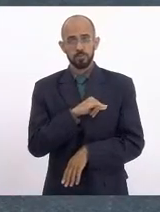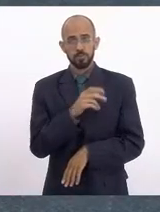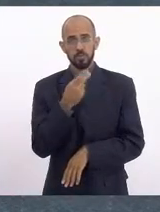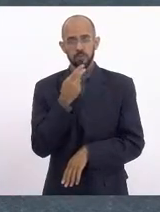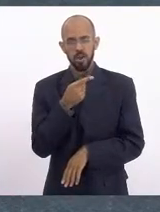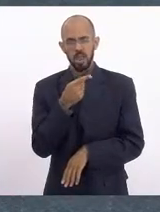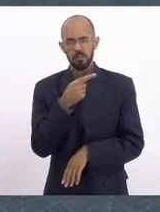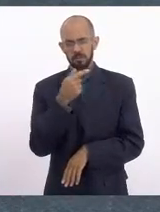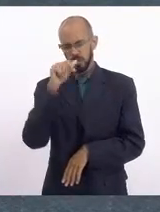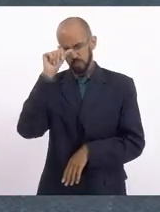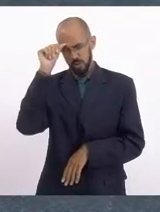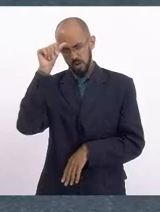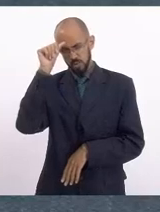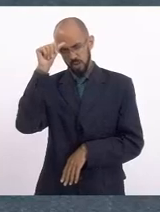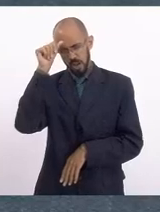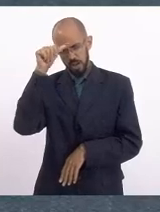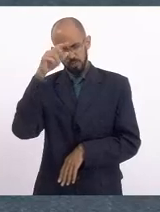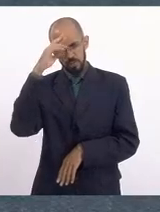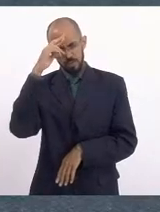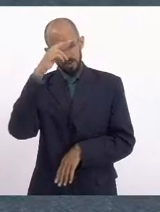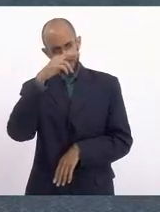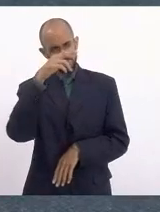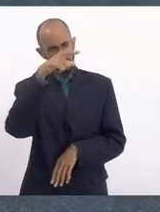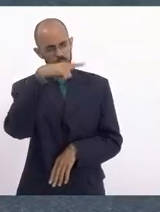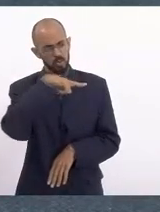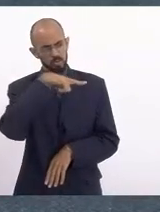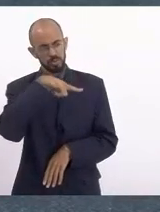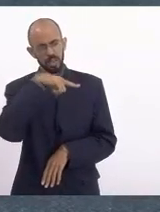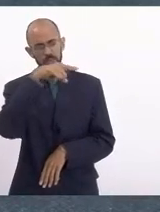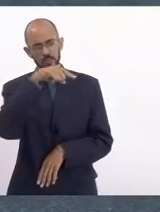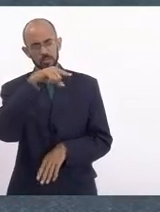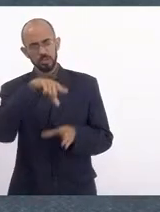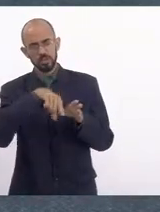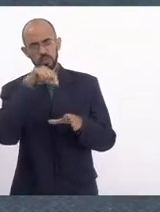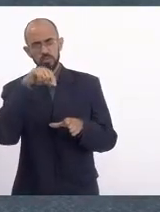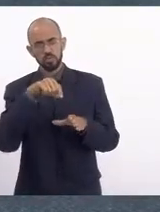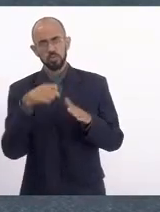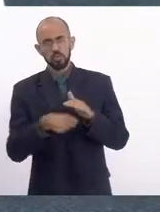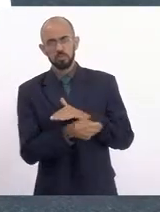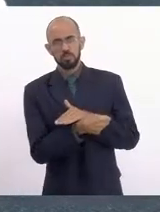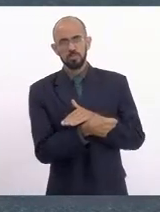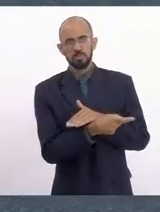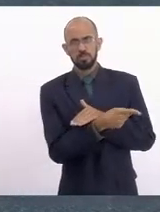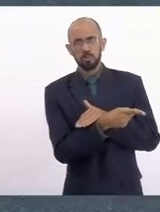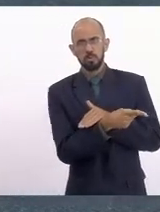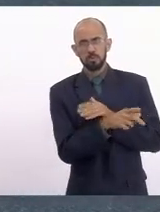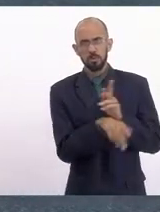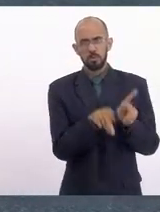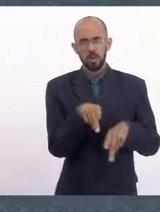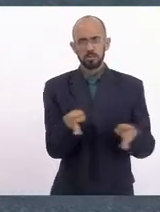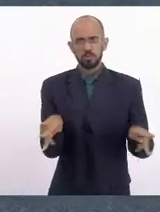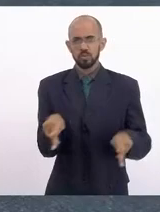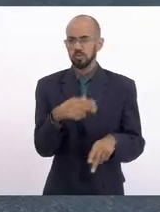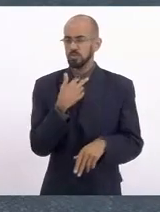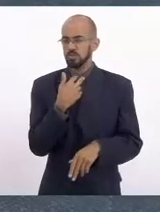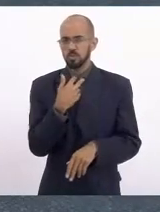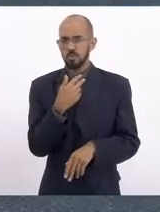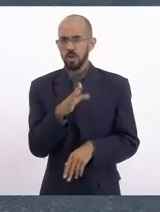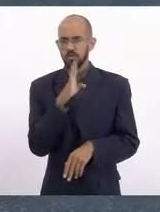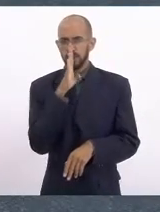governador pelo respeito que eu tenho por ele ter sido escolhido quem não pode ficar em silêncio